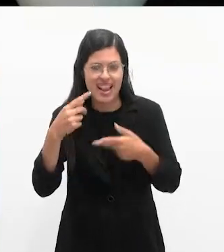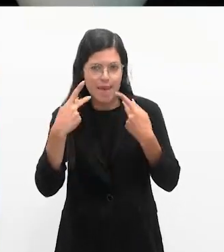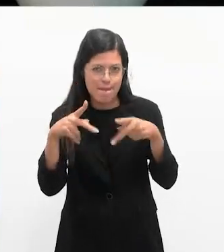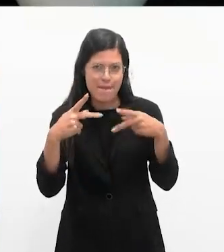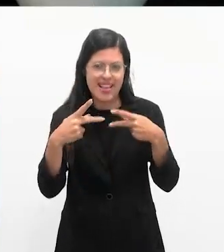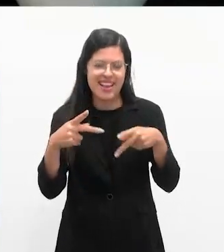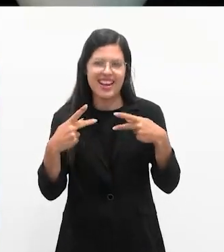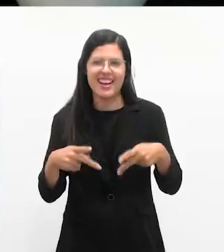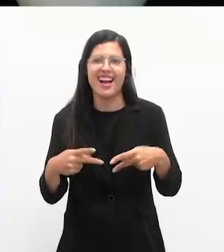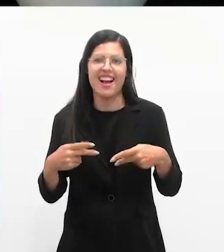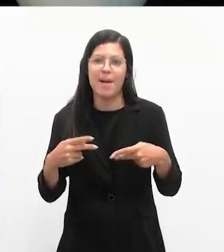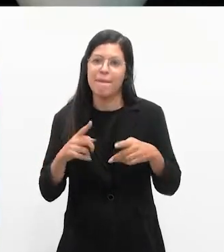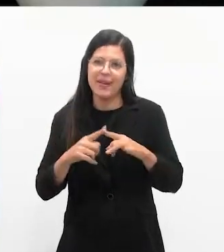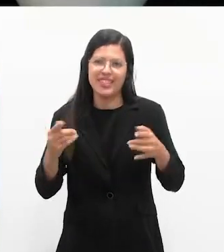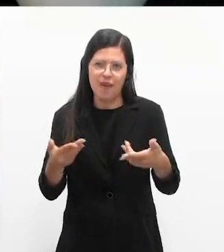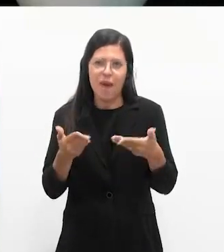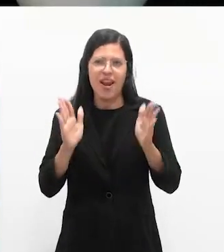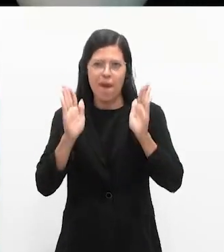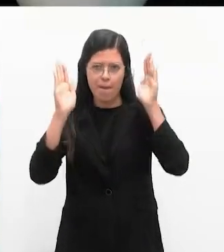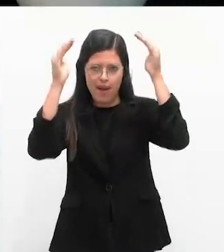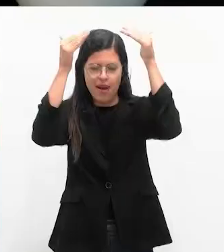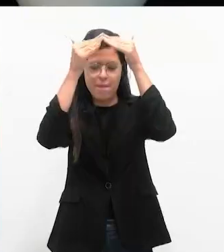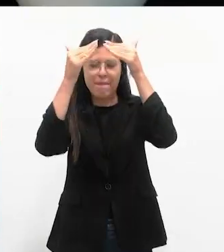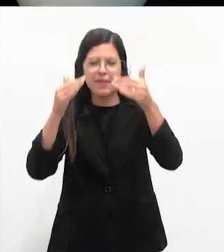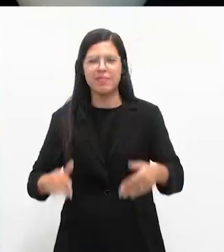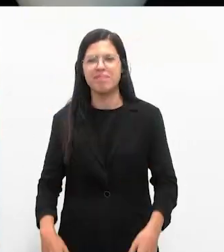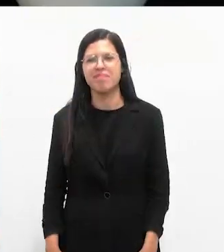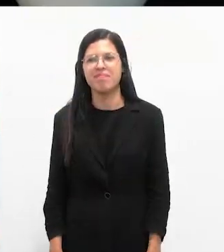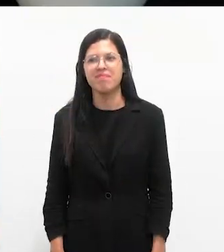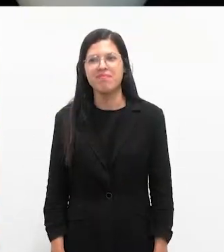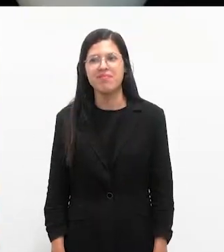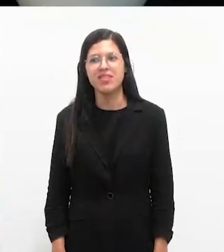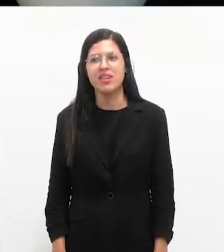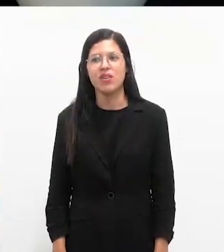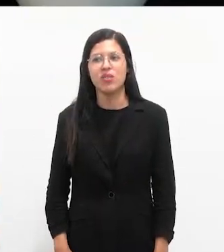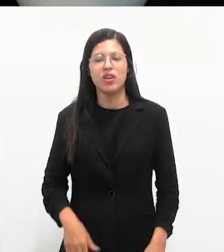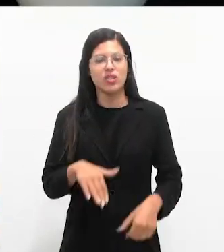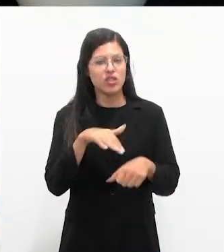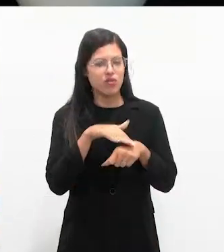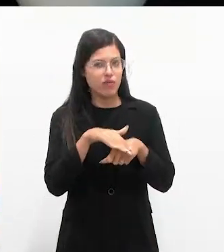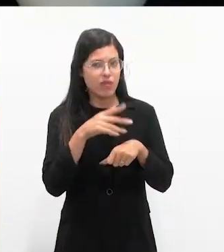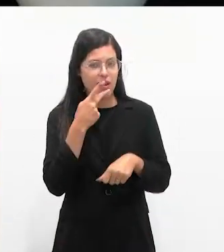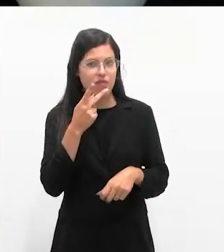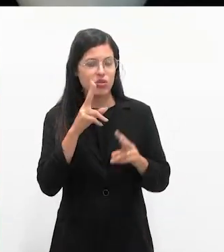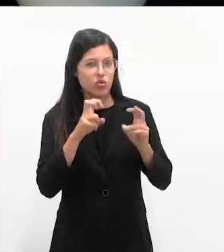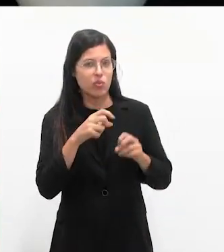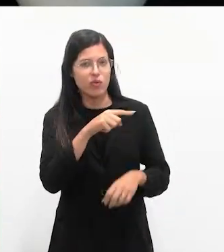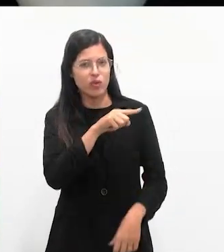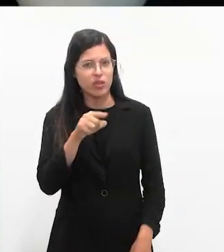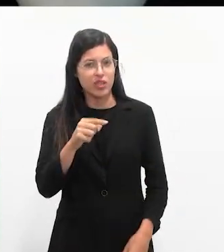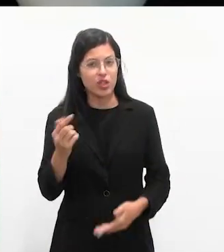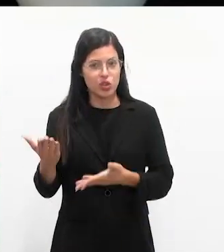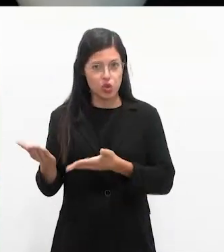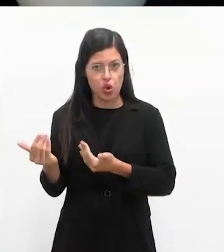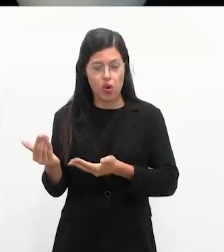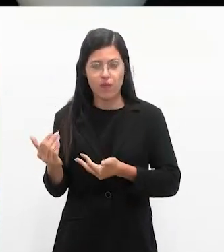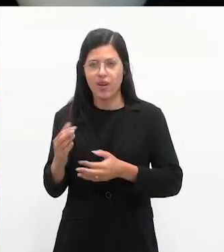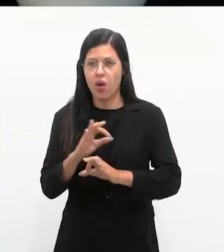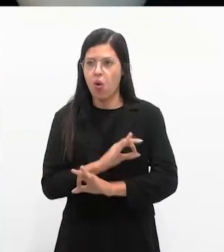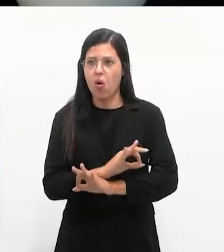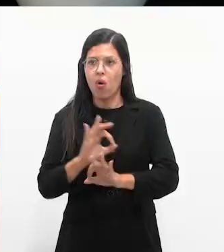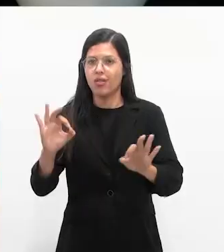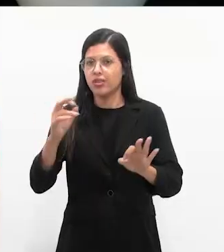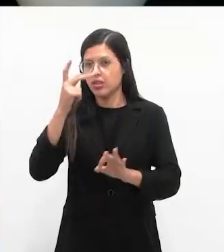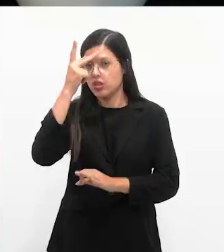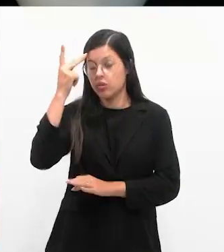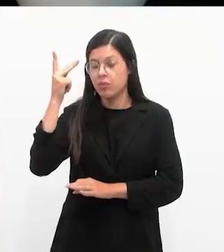Agora Papa. é o Papa. Então, quando a gente conversa sobre isso, sobre vocês jovens, primeiro porque é ótimo